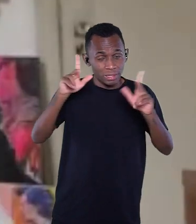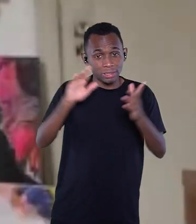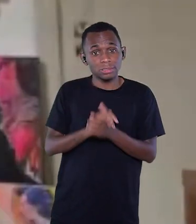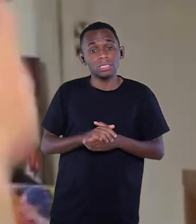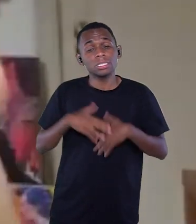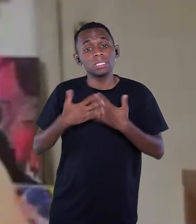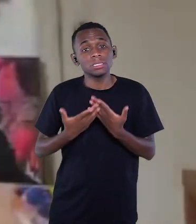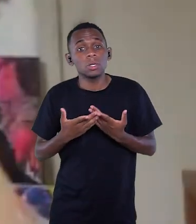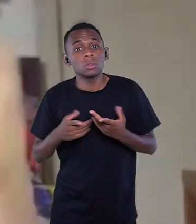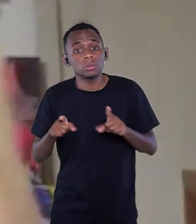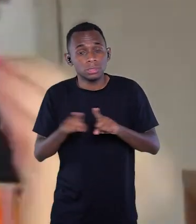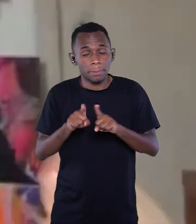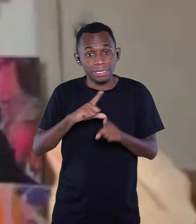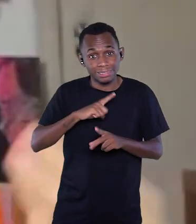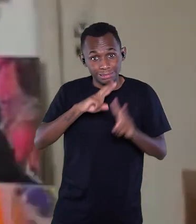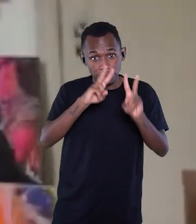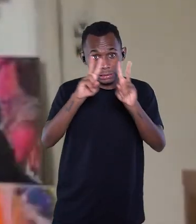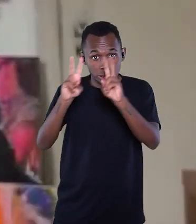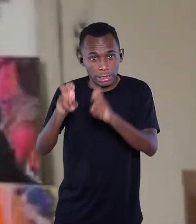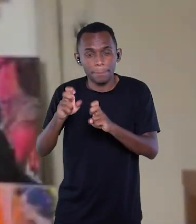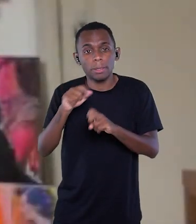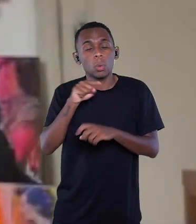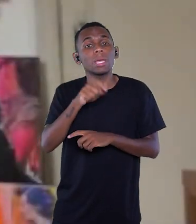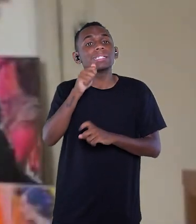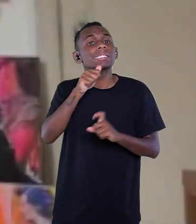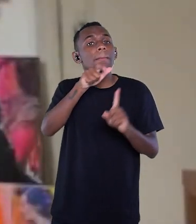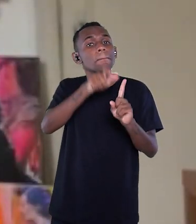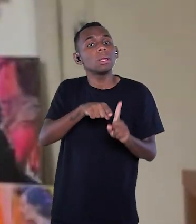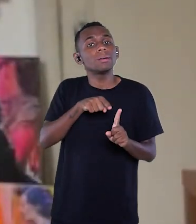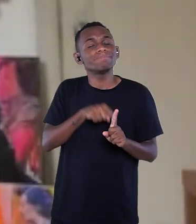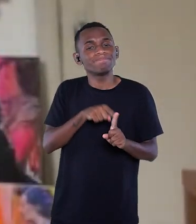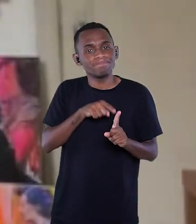toda essa questão, mas tem a questão de ela ter sido